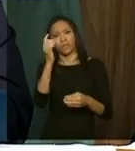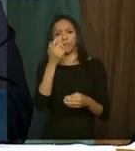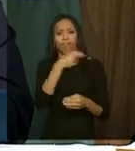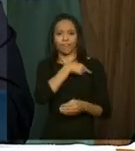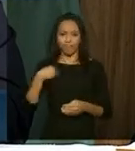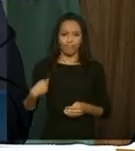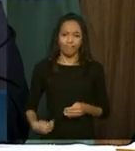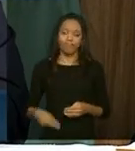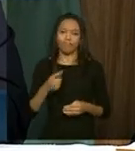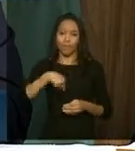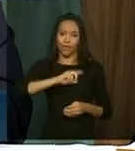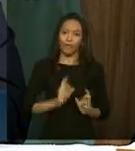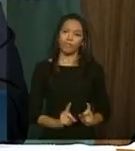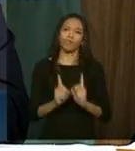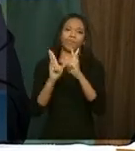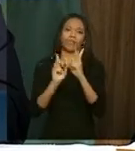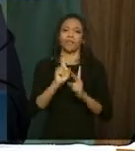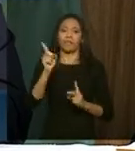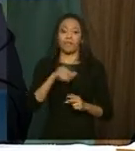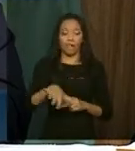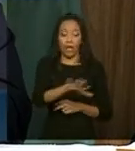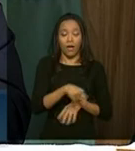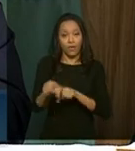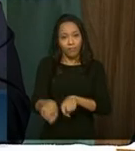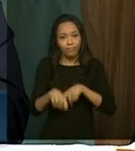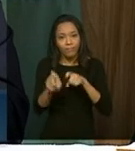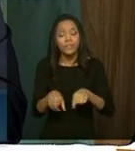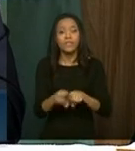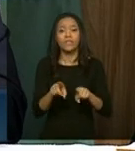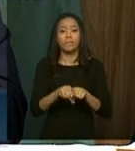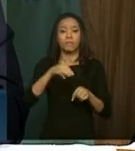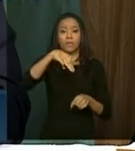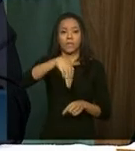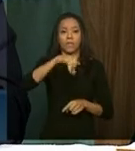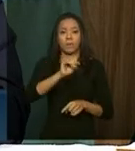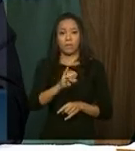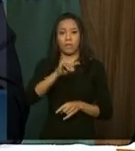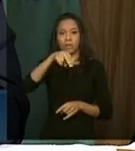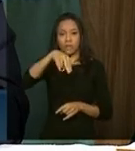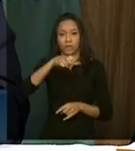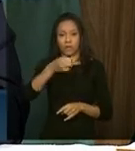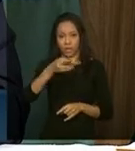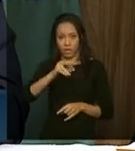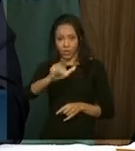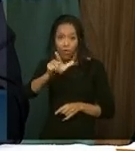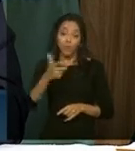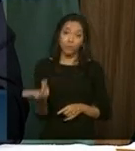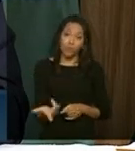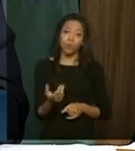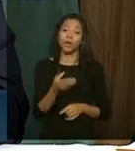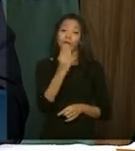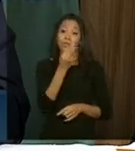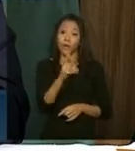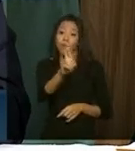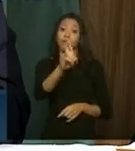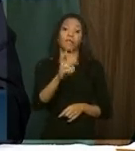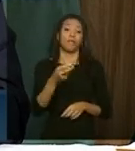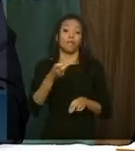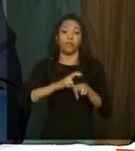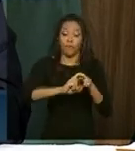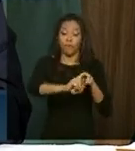nossa produção, especialmente agropecuária e mineral. Então, as ferrovias são estruturantes para um país continental como o